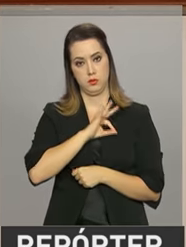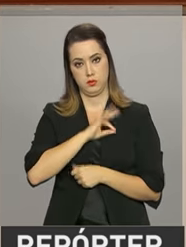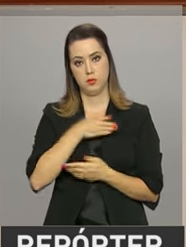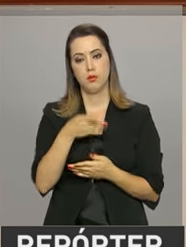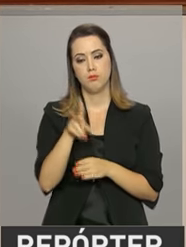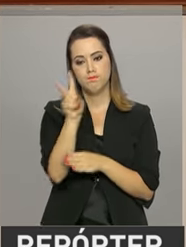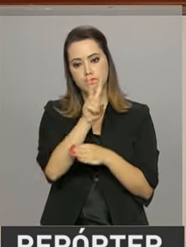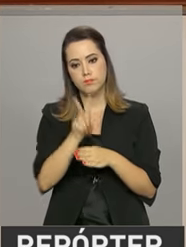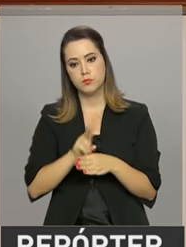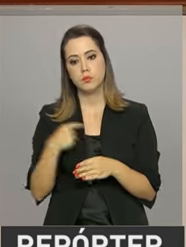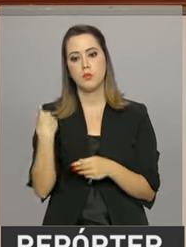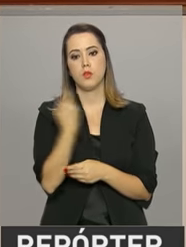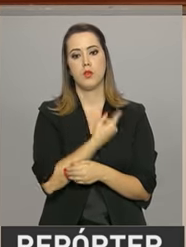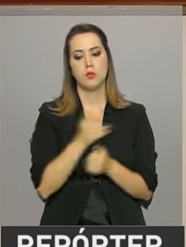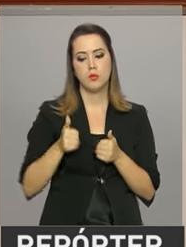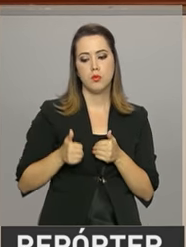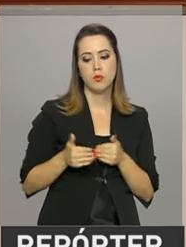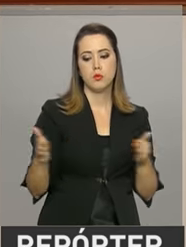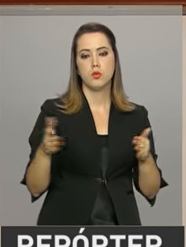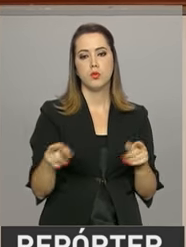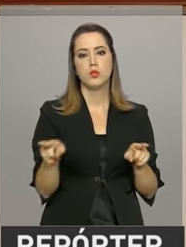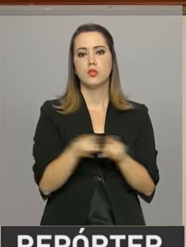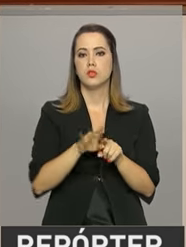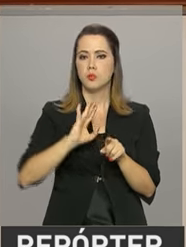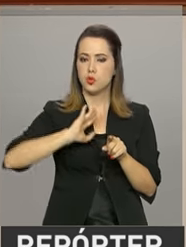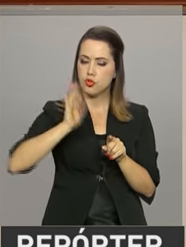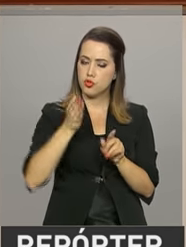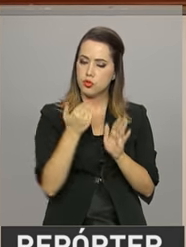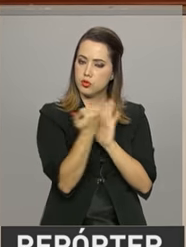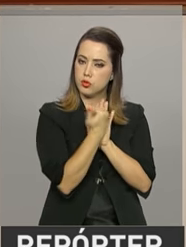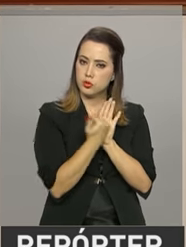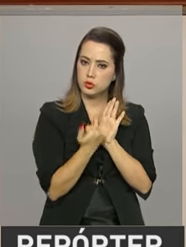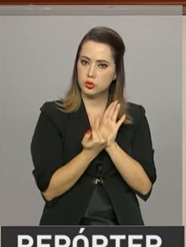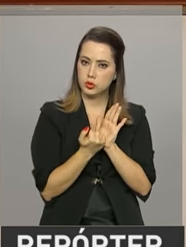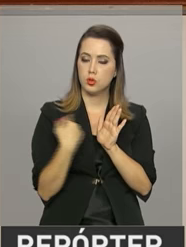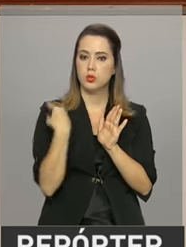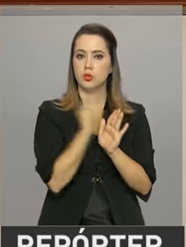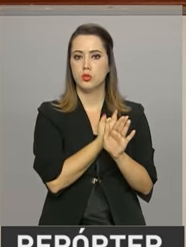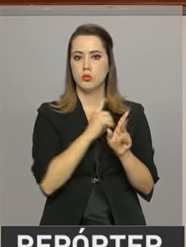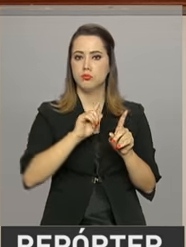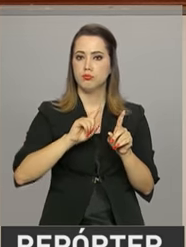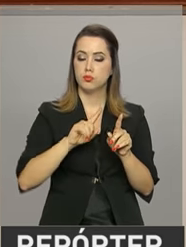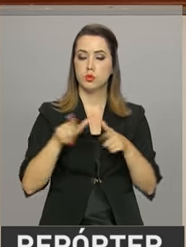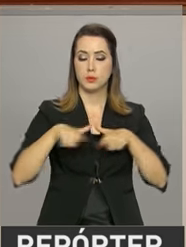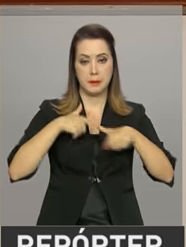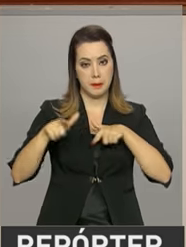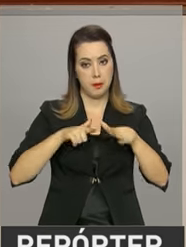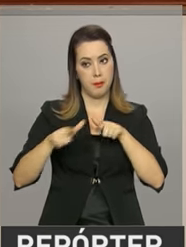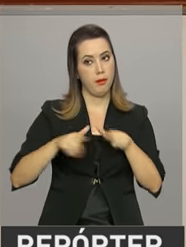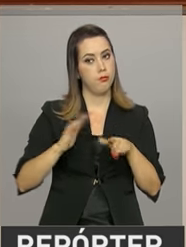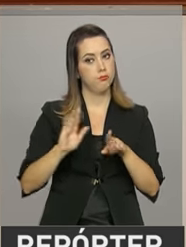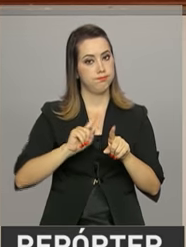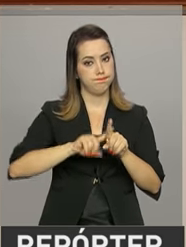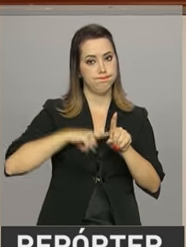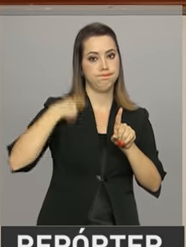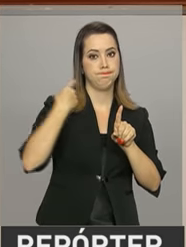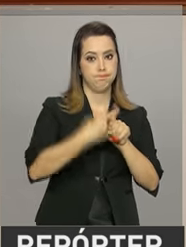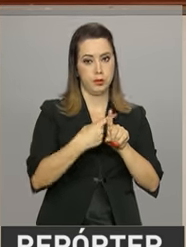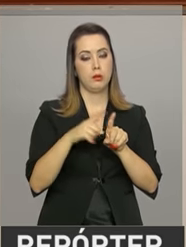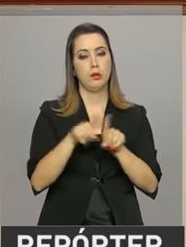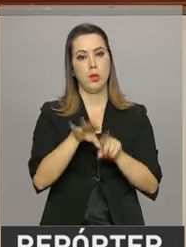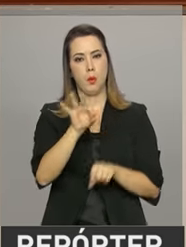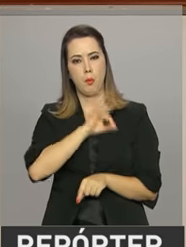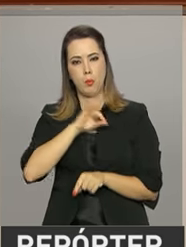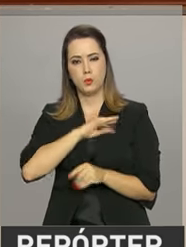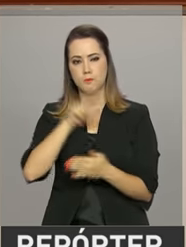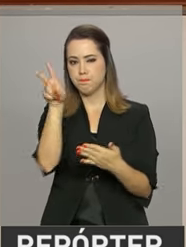com isso, nós ampliamos, além das previstas no Plano Estratégico de Segurança Integrada, as atividades. Nós passamos a fazer policiamento ostensivo